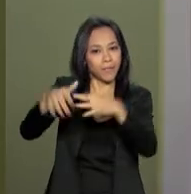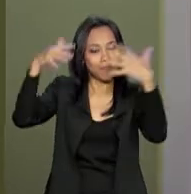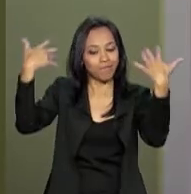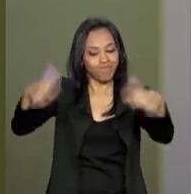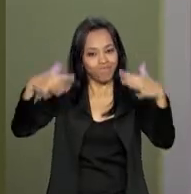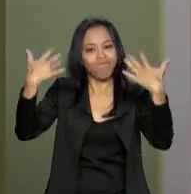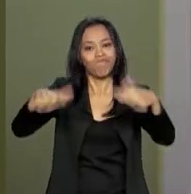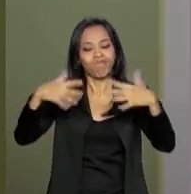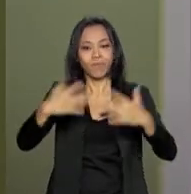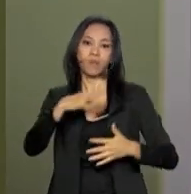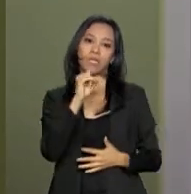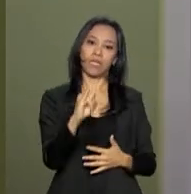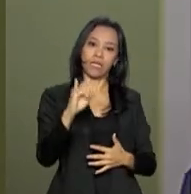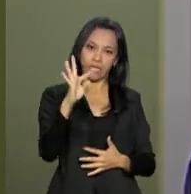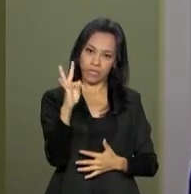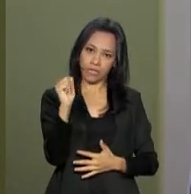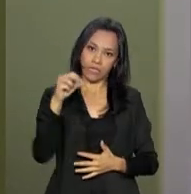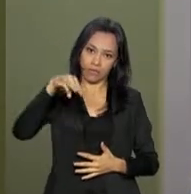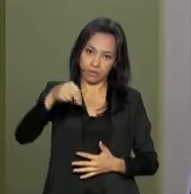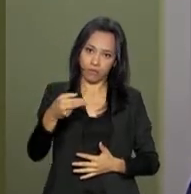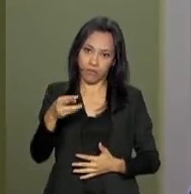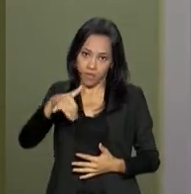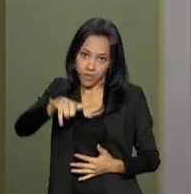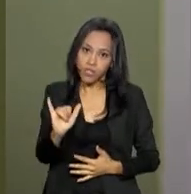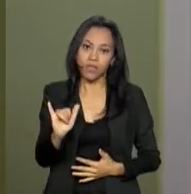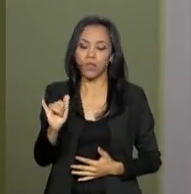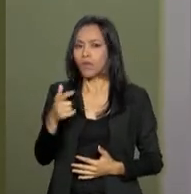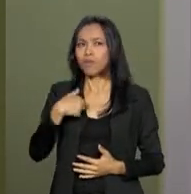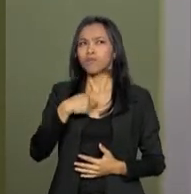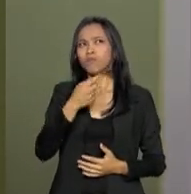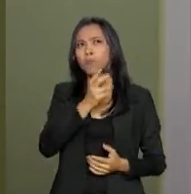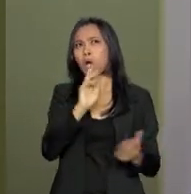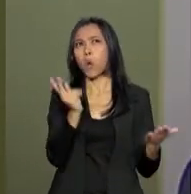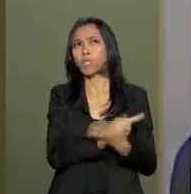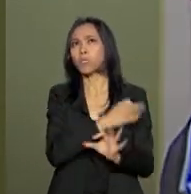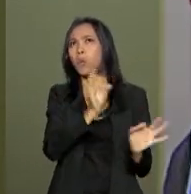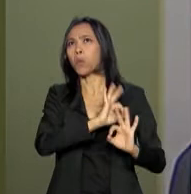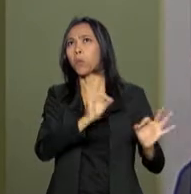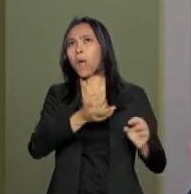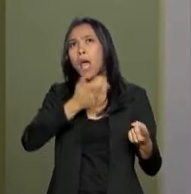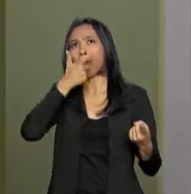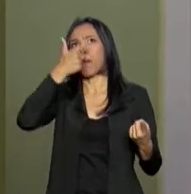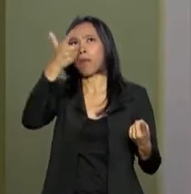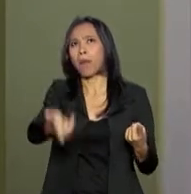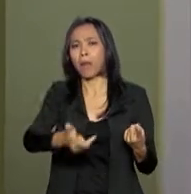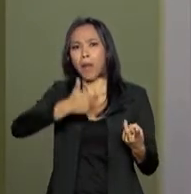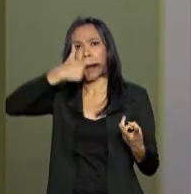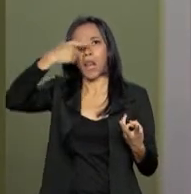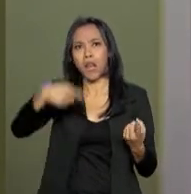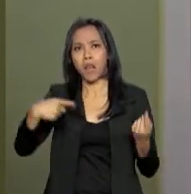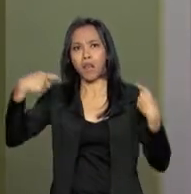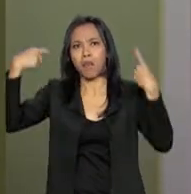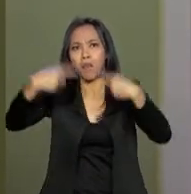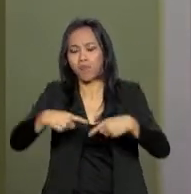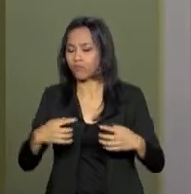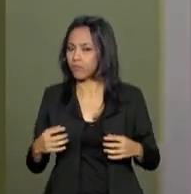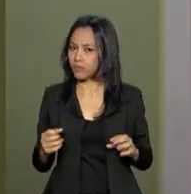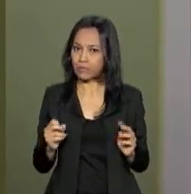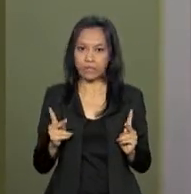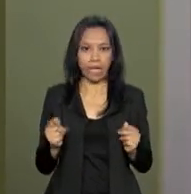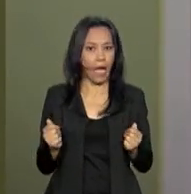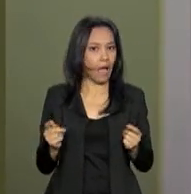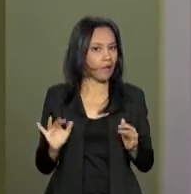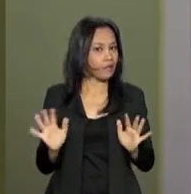aos nossos diplomatas novo uma ocasião se quer que tivesse recebido uma objeção de qualquer natureza ao contrário sempre